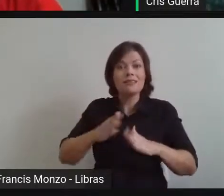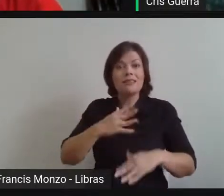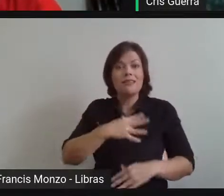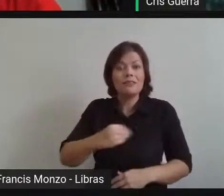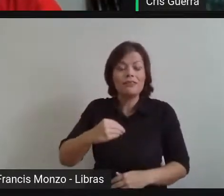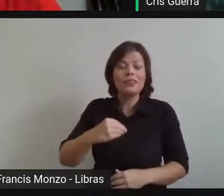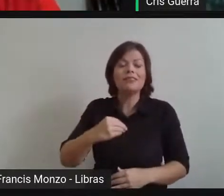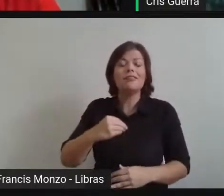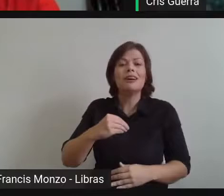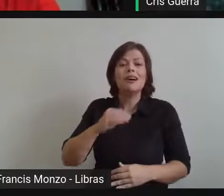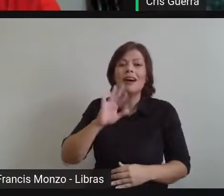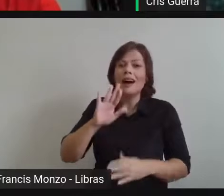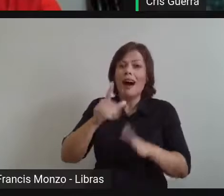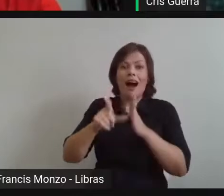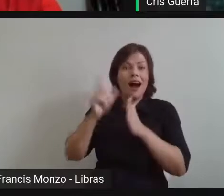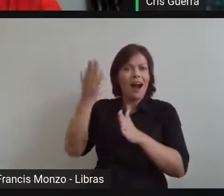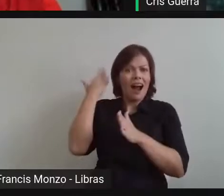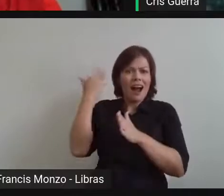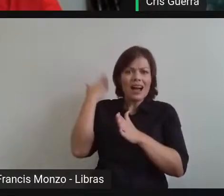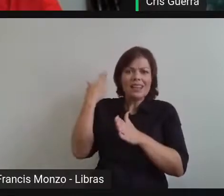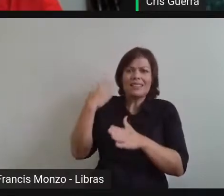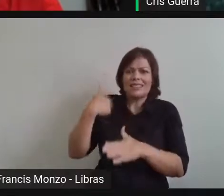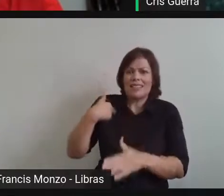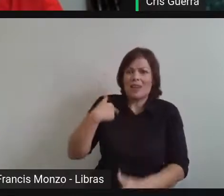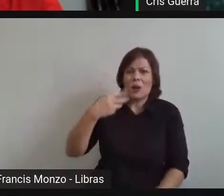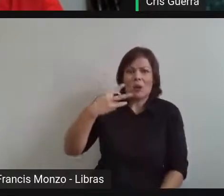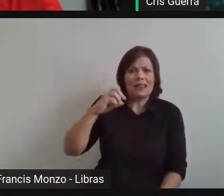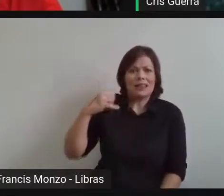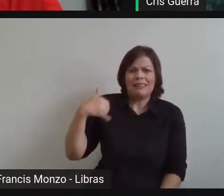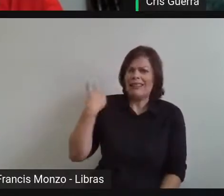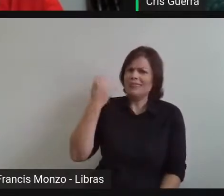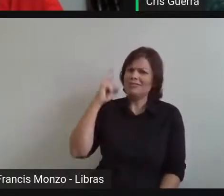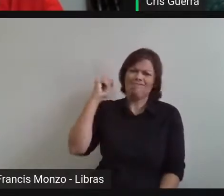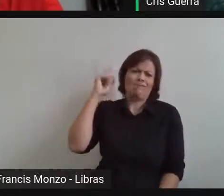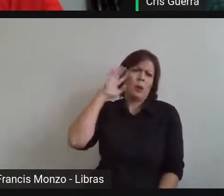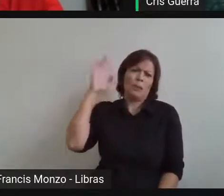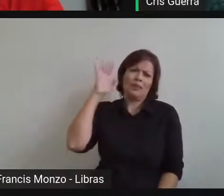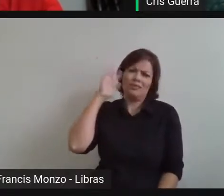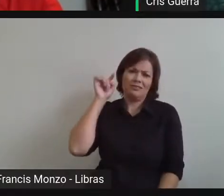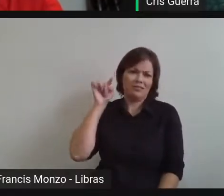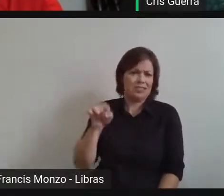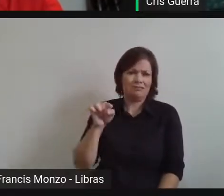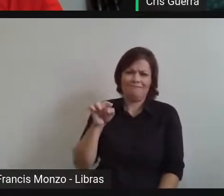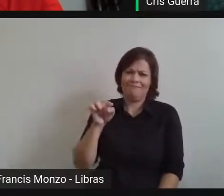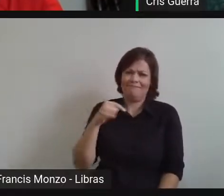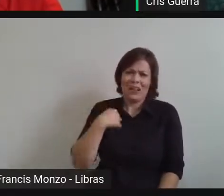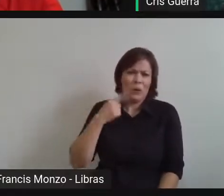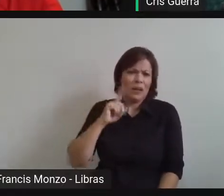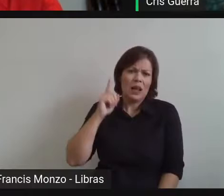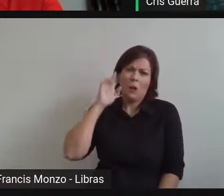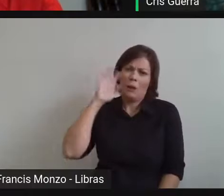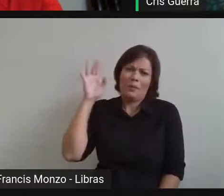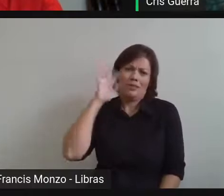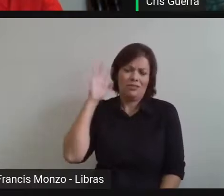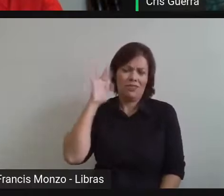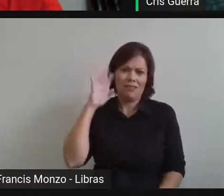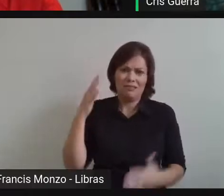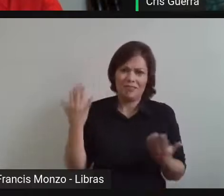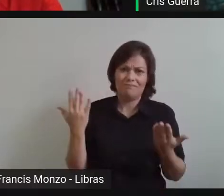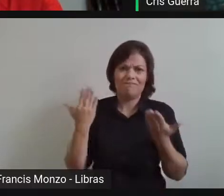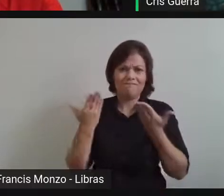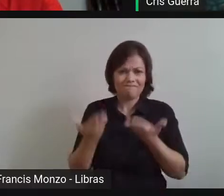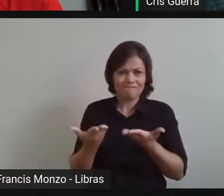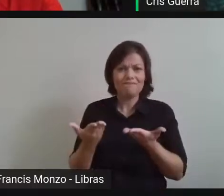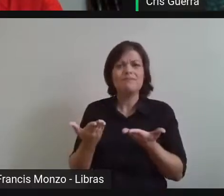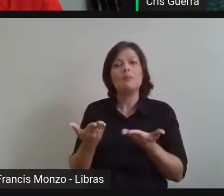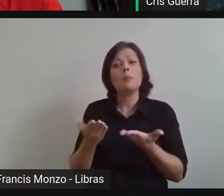bem ousada, né? Porque eu consegui ficar viúva antes de ser mãe. Eu não me imaginava assim. E é